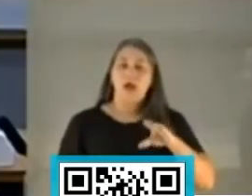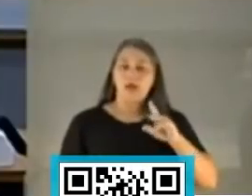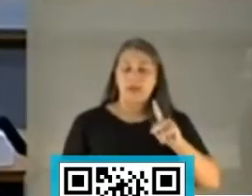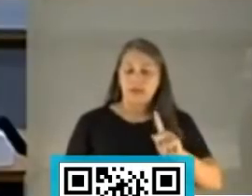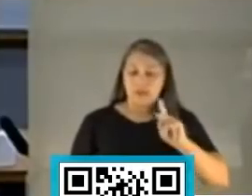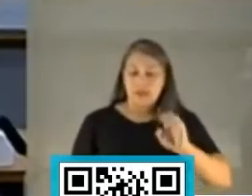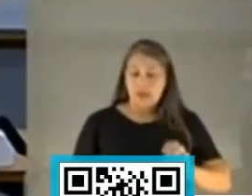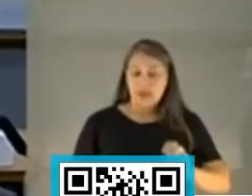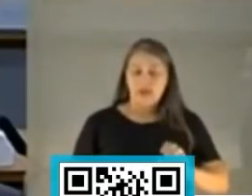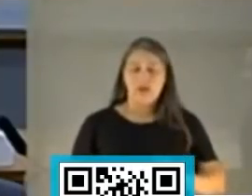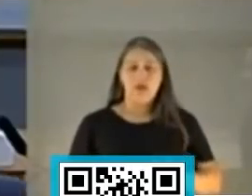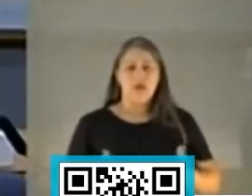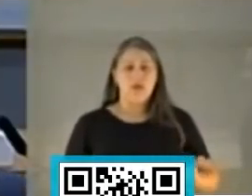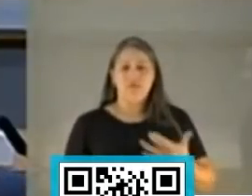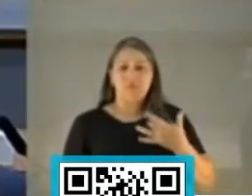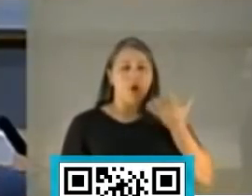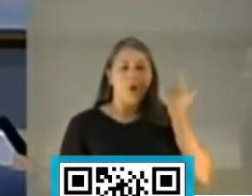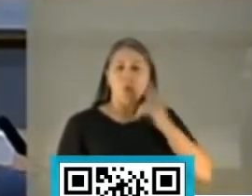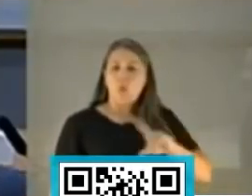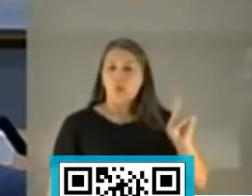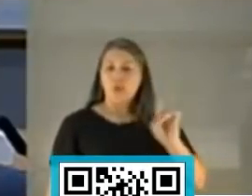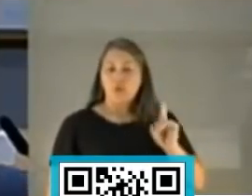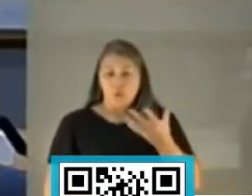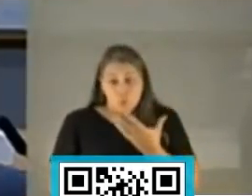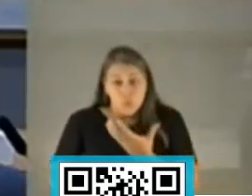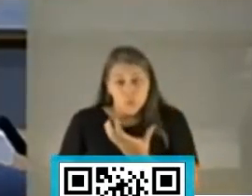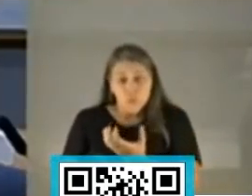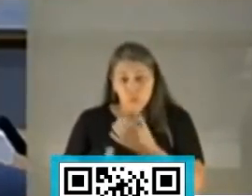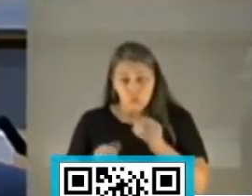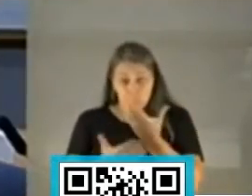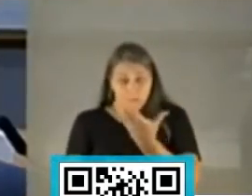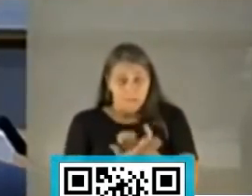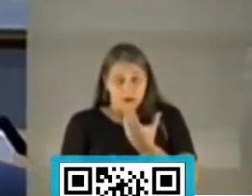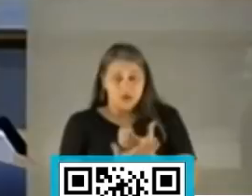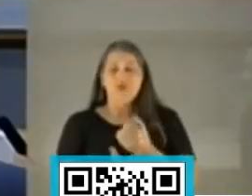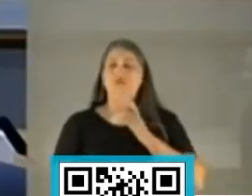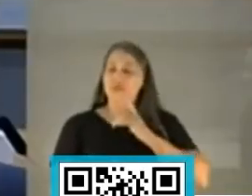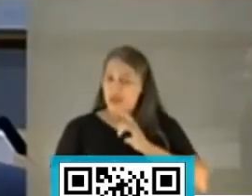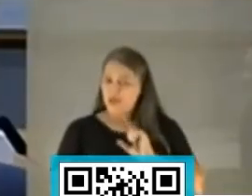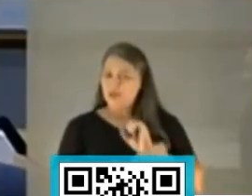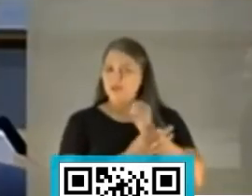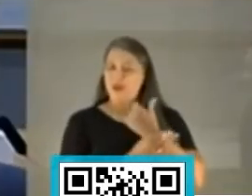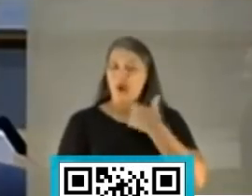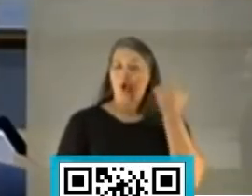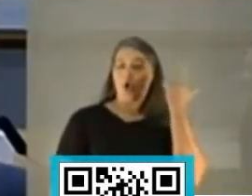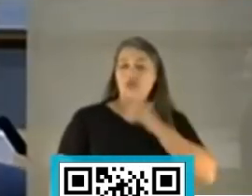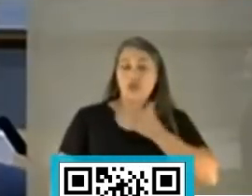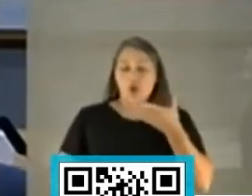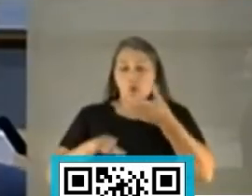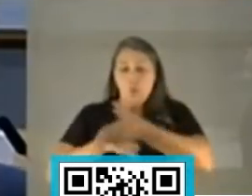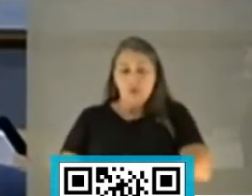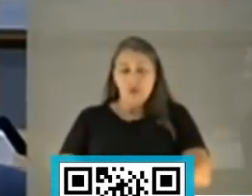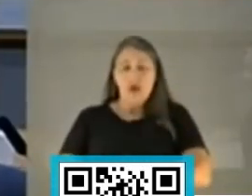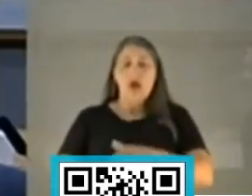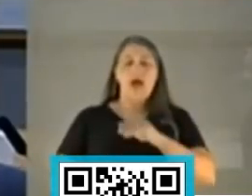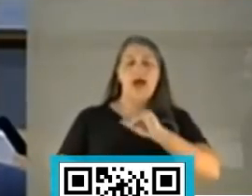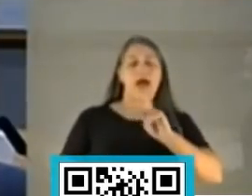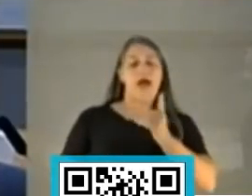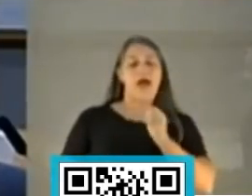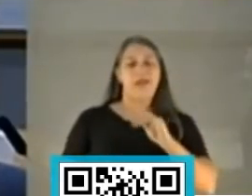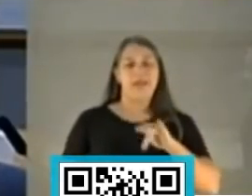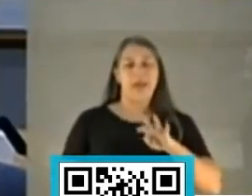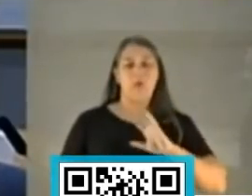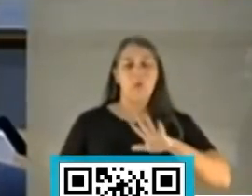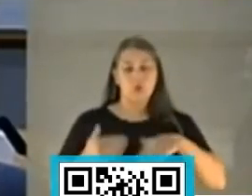ele e ele não conseguiu o sistema é seguro ele não conseguiu hackear hackear quando você usa a senha de alguém